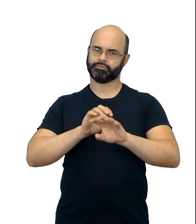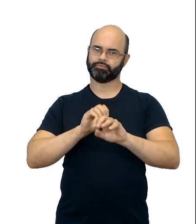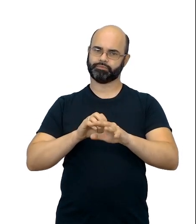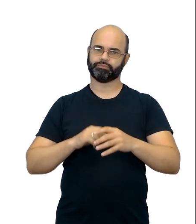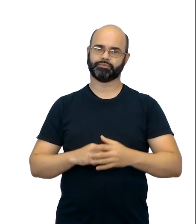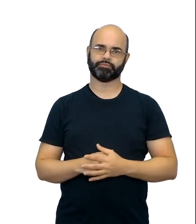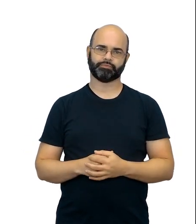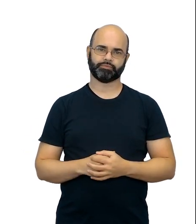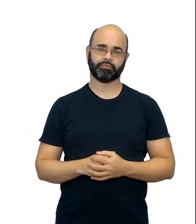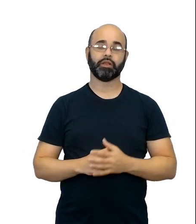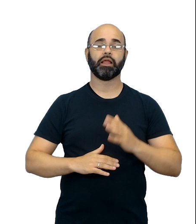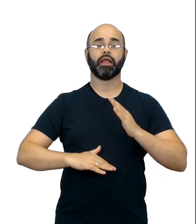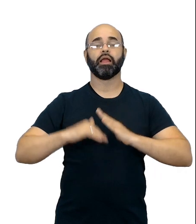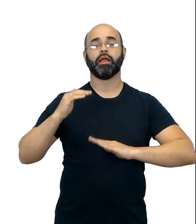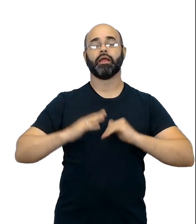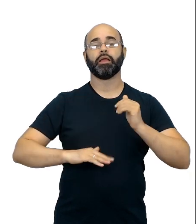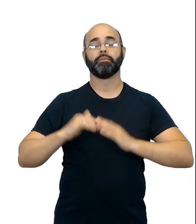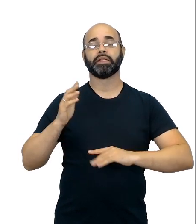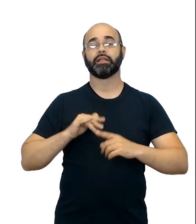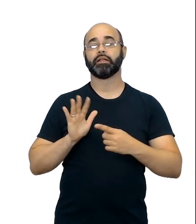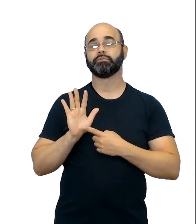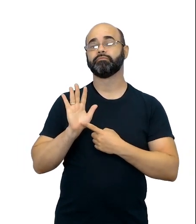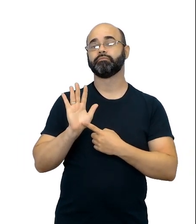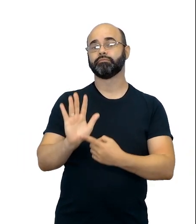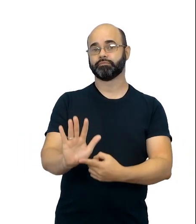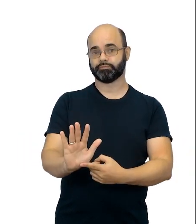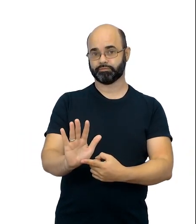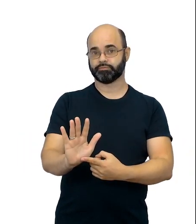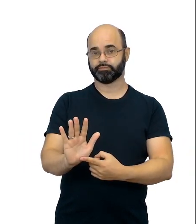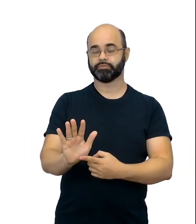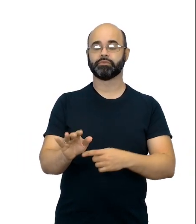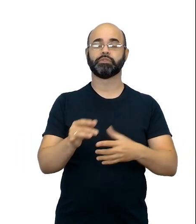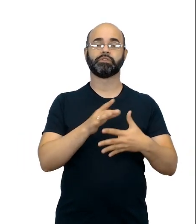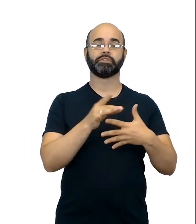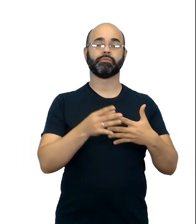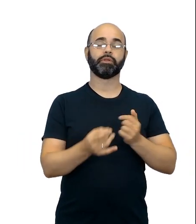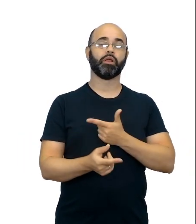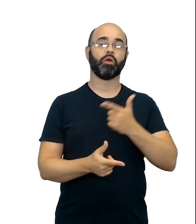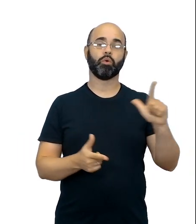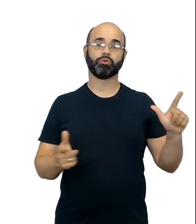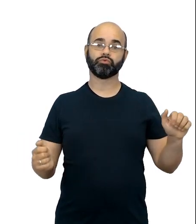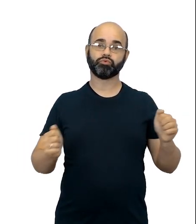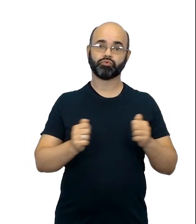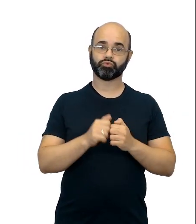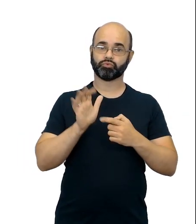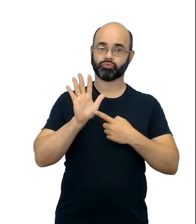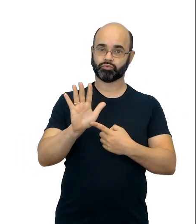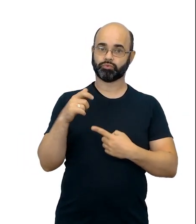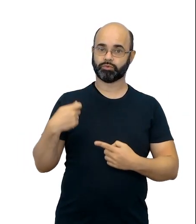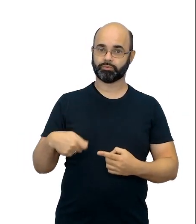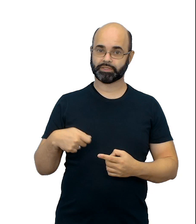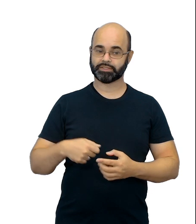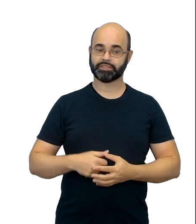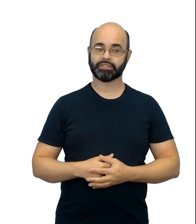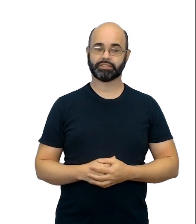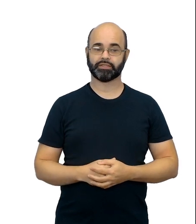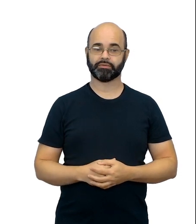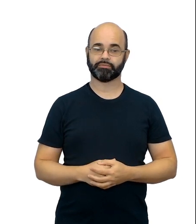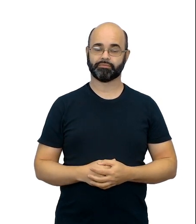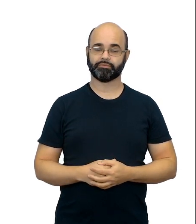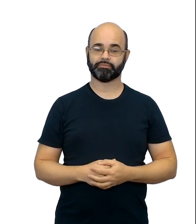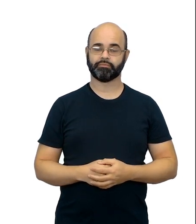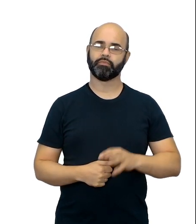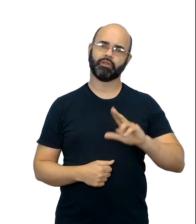ser apresentadas juntamente com outras disciplinas de mesma área, tá? Podendo também, claro, fazer